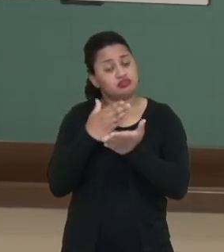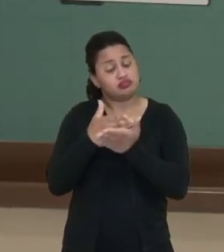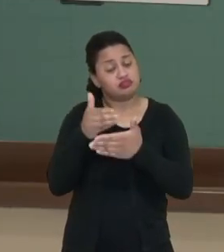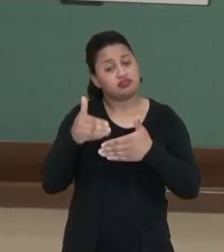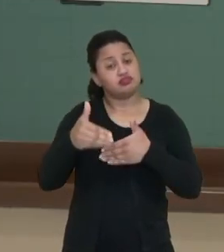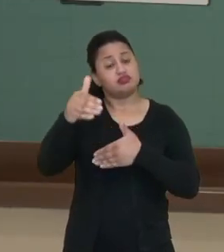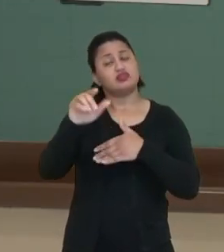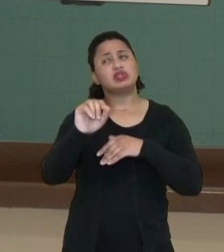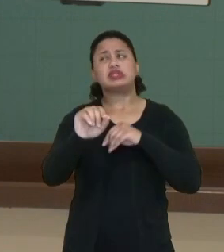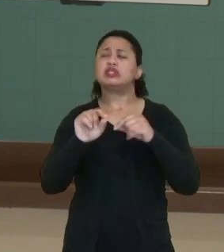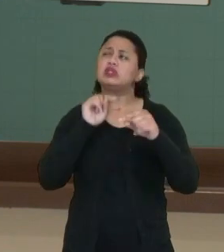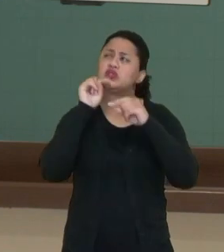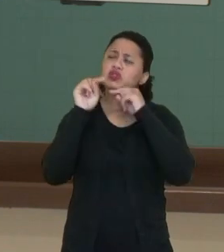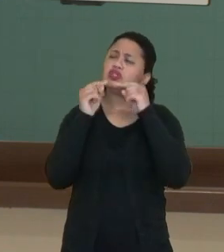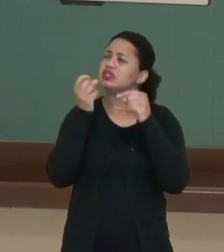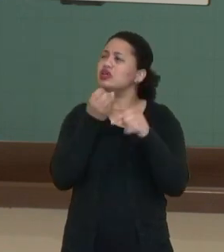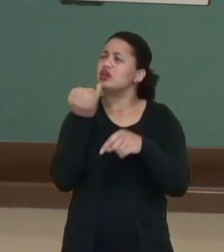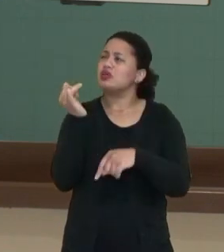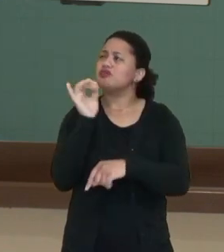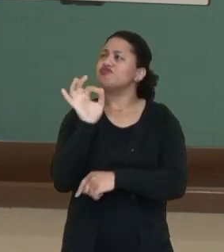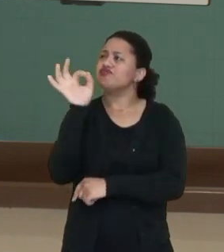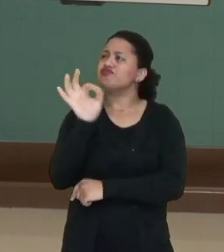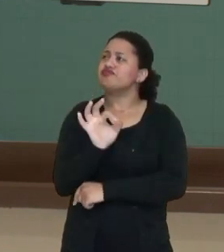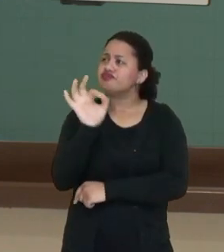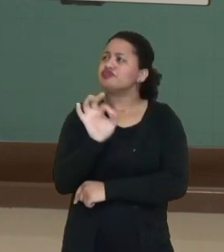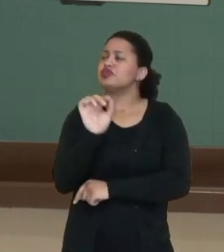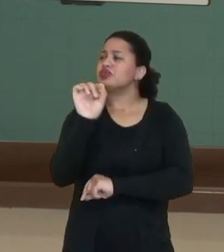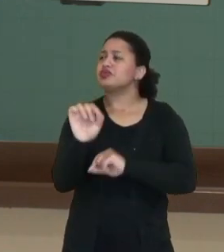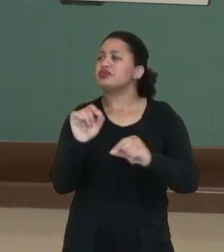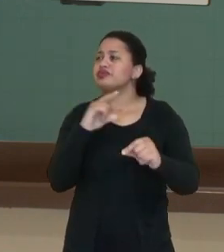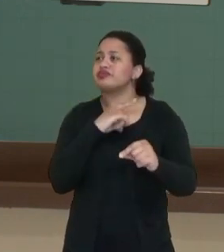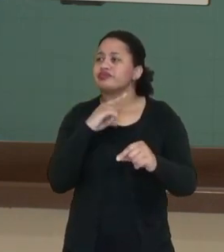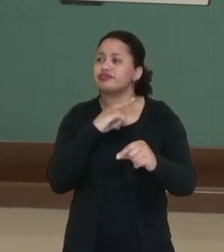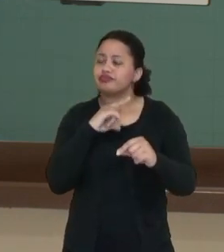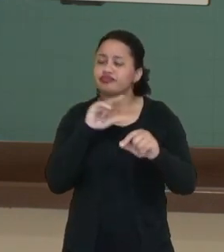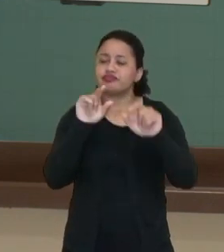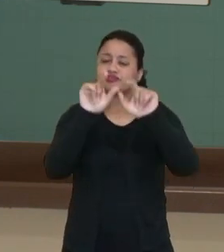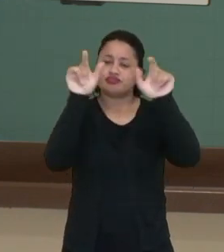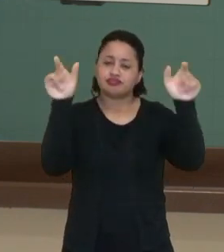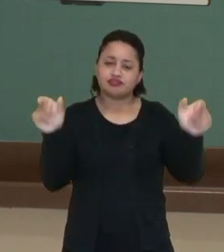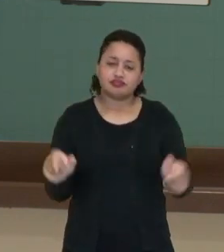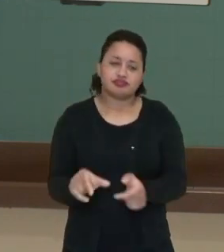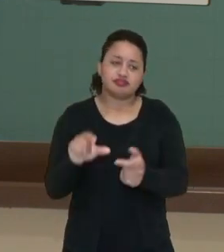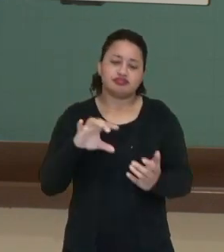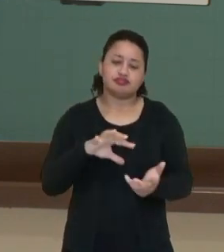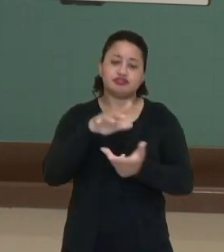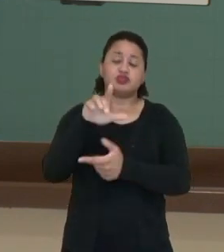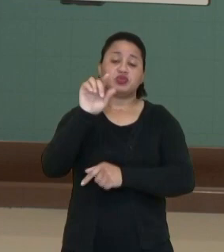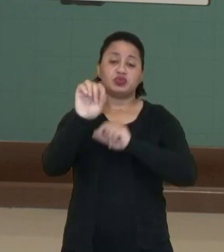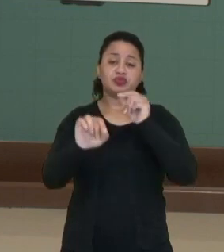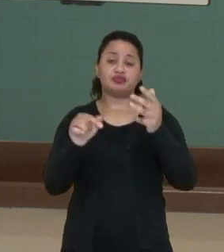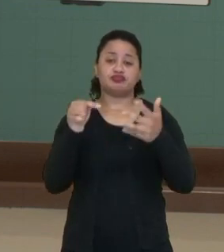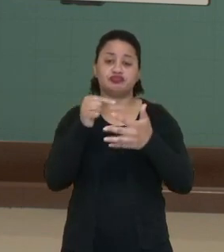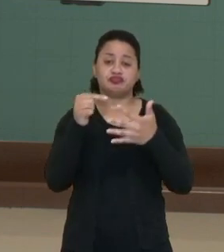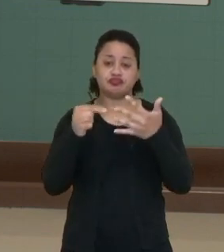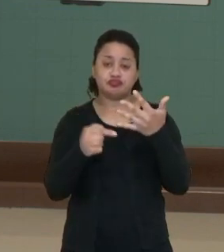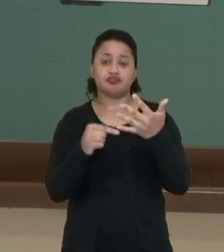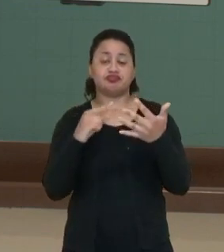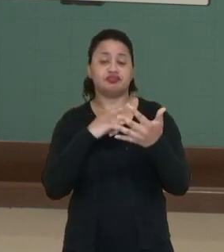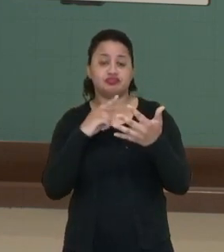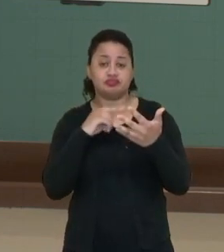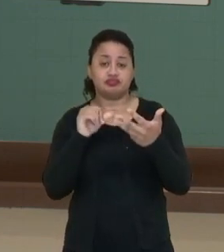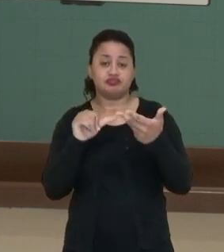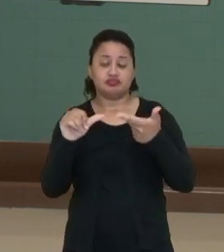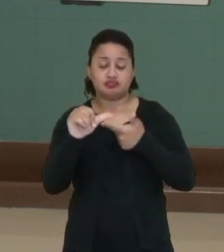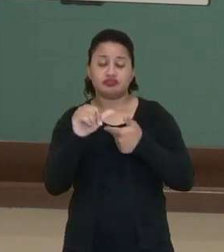hoje, quando bater aquela dúvida. Opa, quanto será? Qual que é a composição ali atmosférica, né? Quais são os elementos constituintes e qual que é a